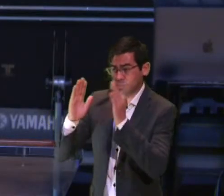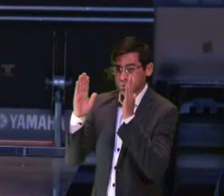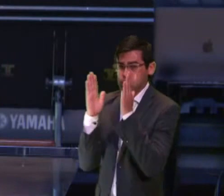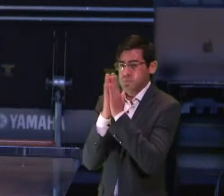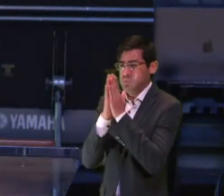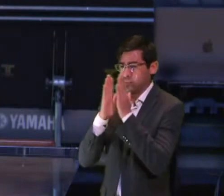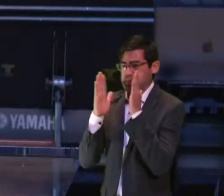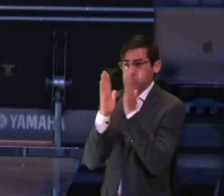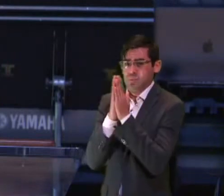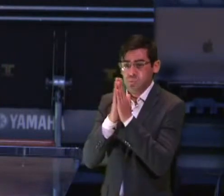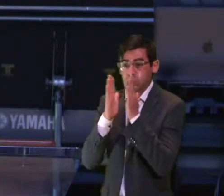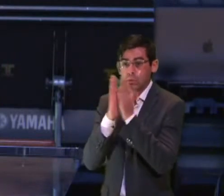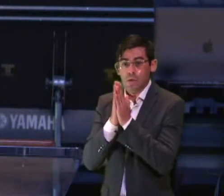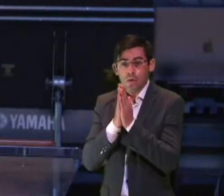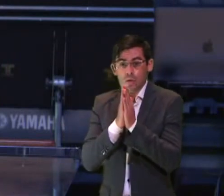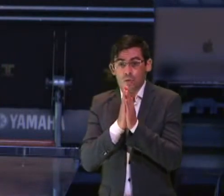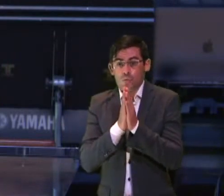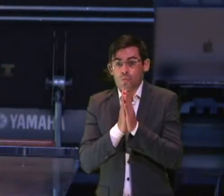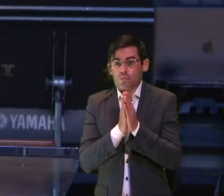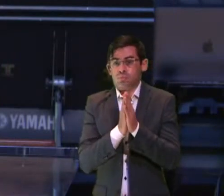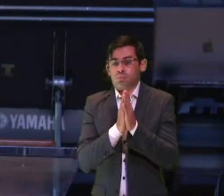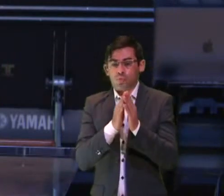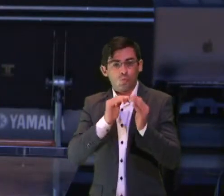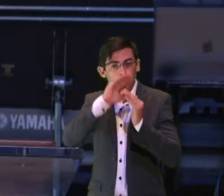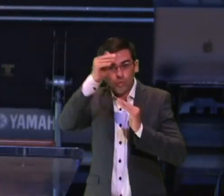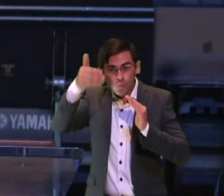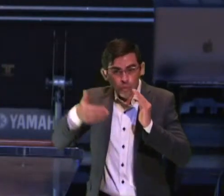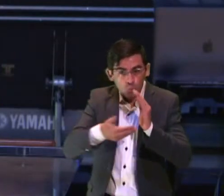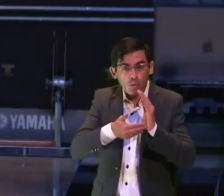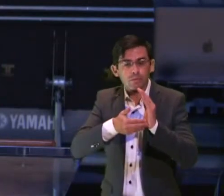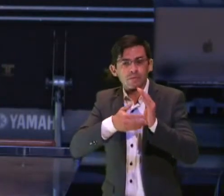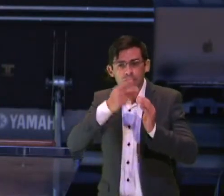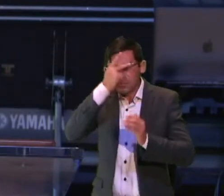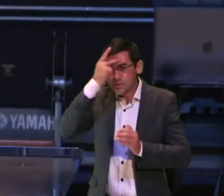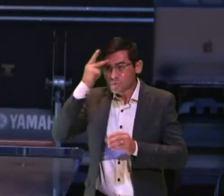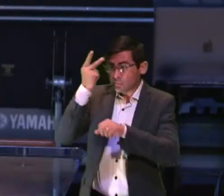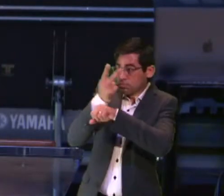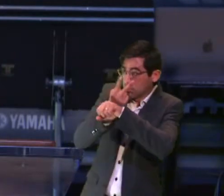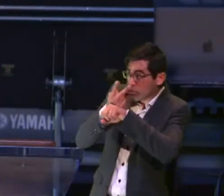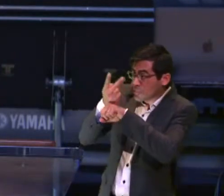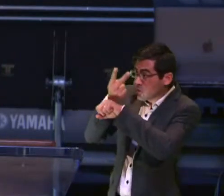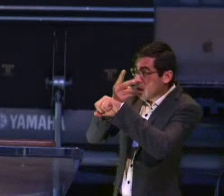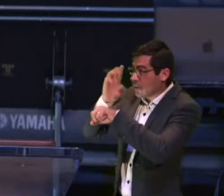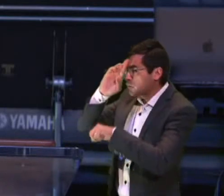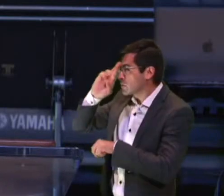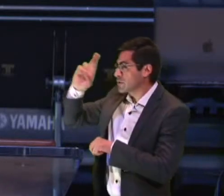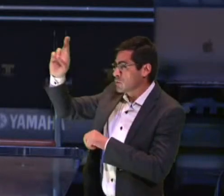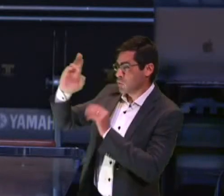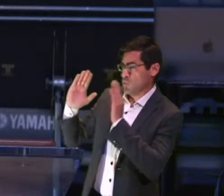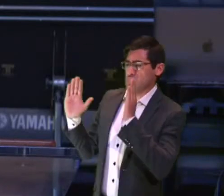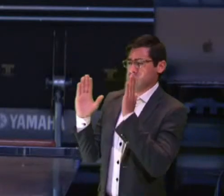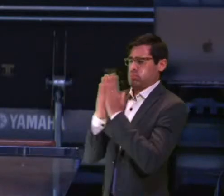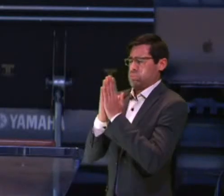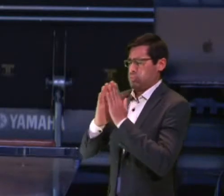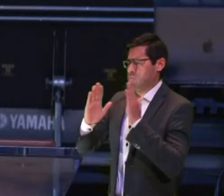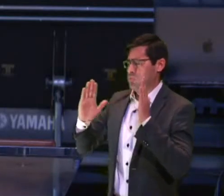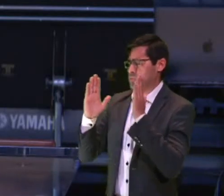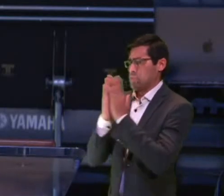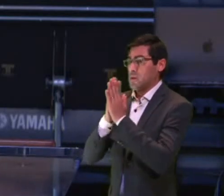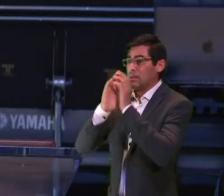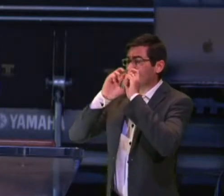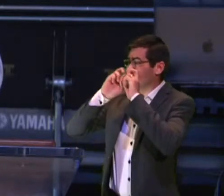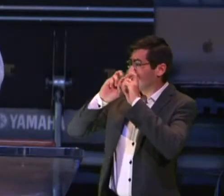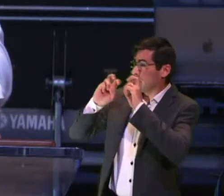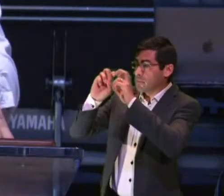essa expressão aparece. Uma igreja que procurava o Senhor constantemente em oração.